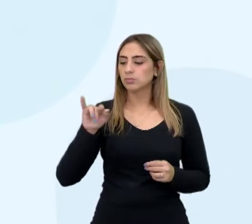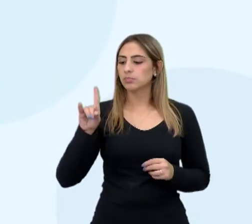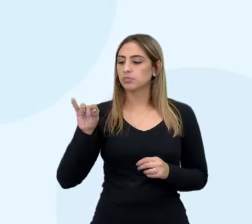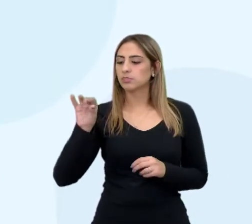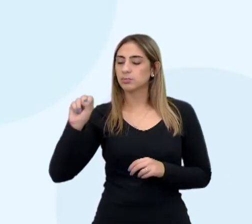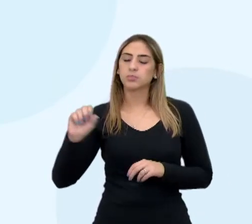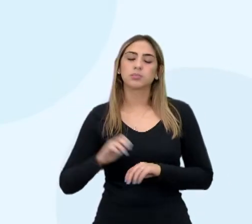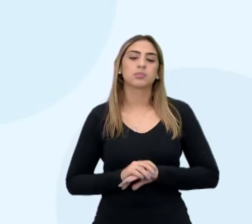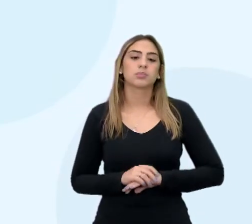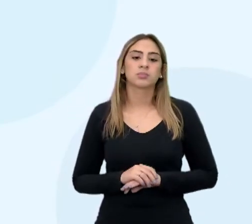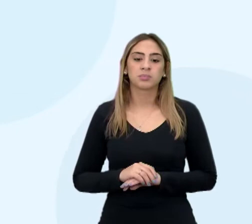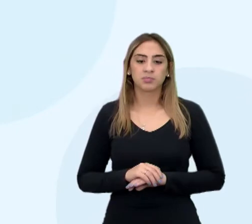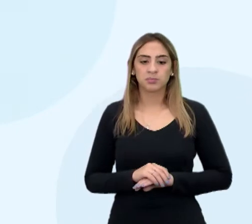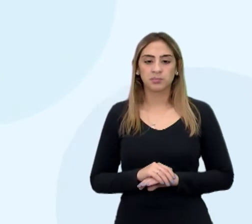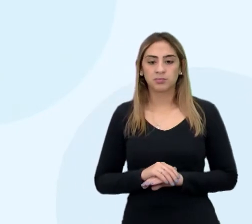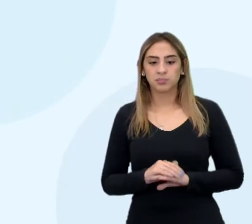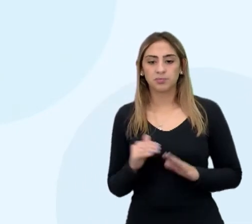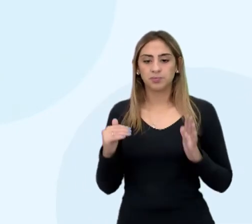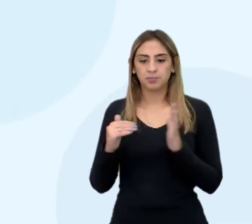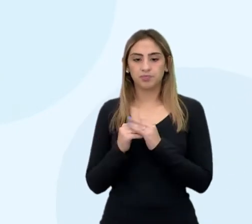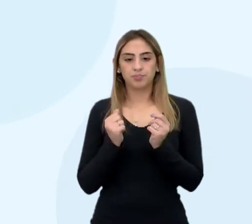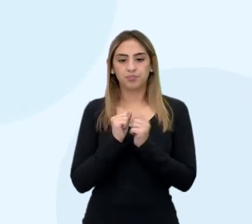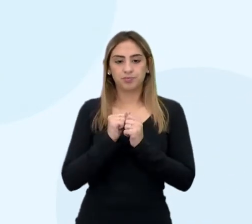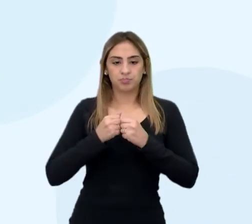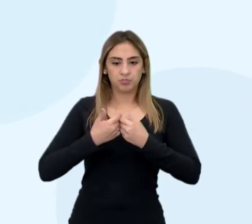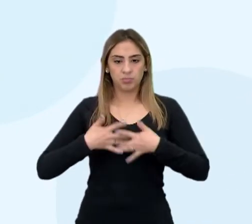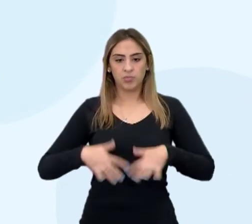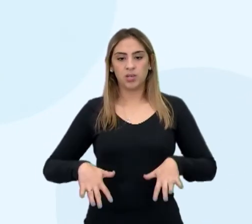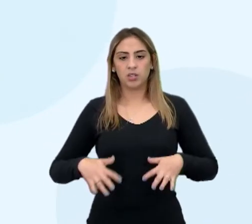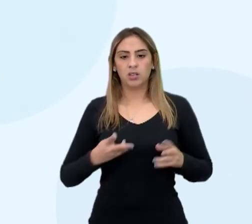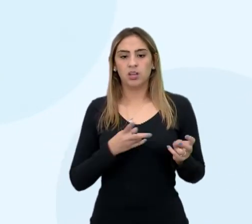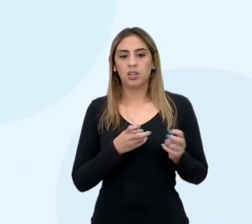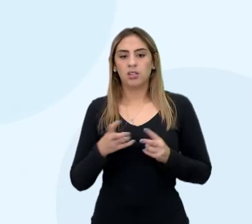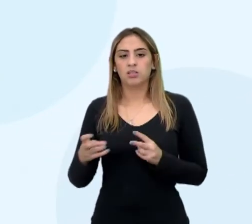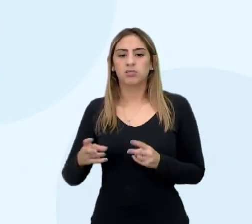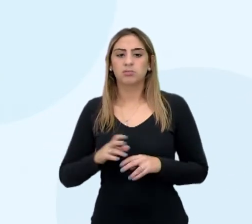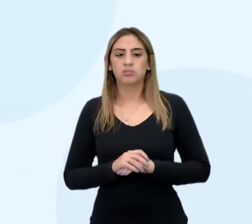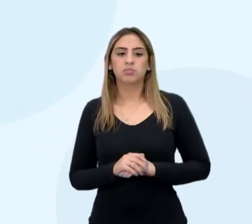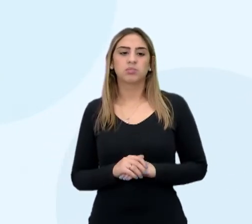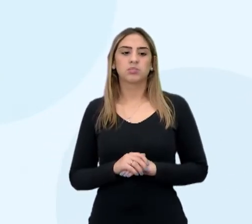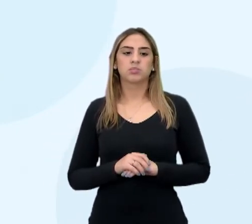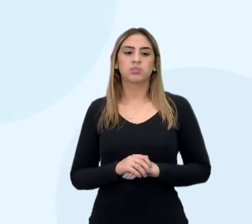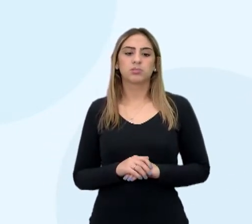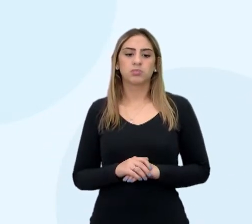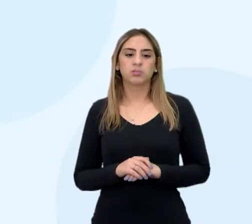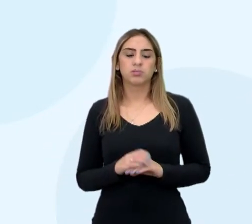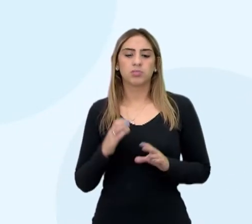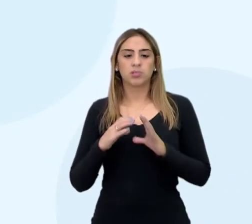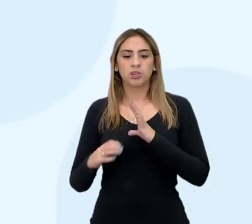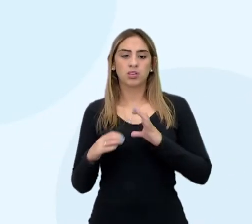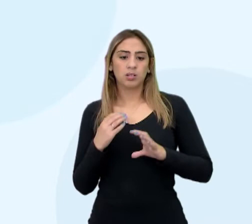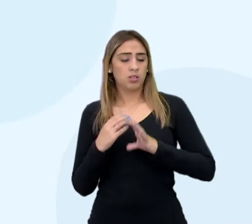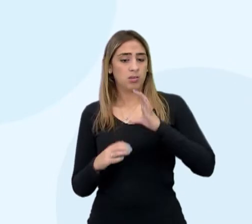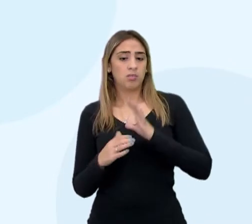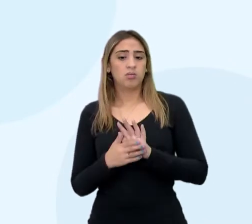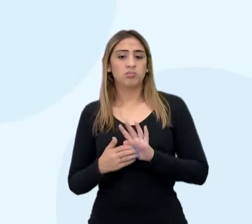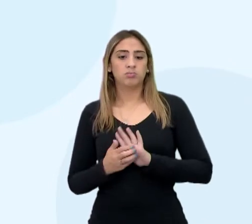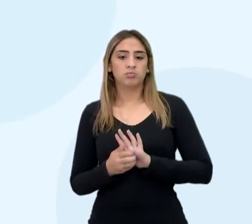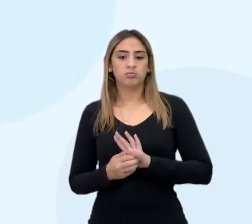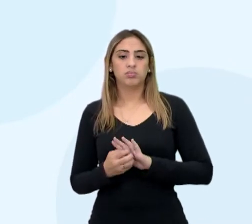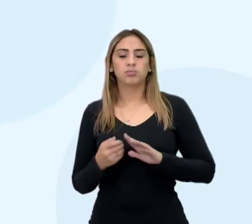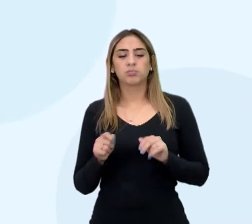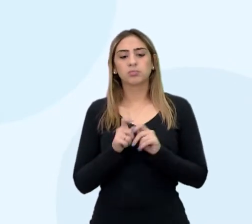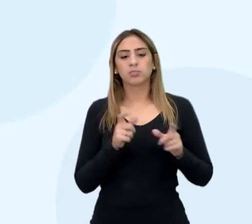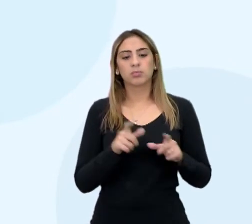pontes, diques e barragens, destruição das redes de canalização e das vias de comunicação. Formam-se aí grandes fendas no